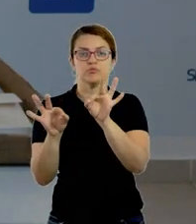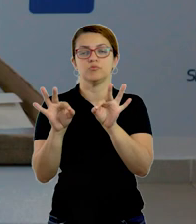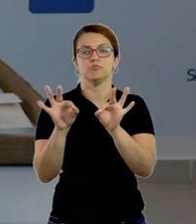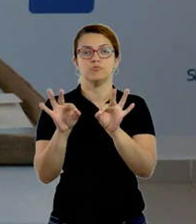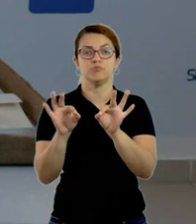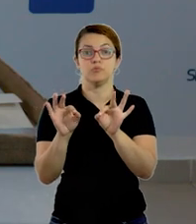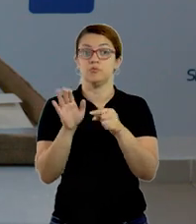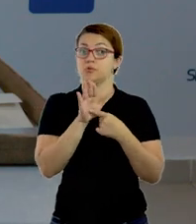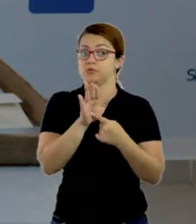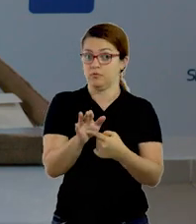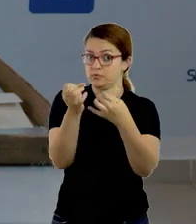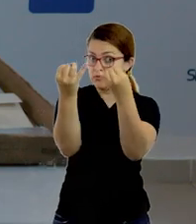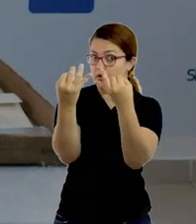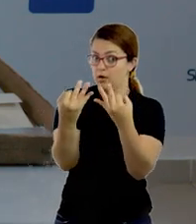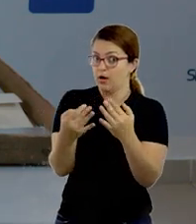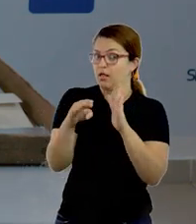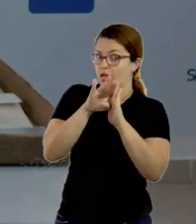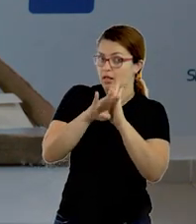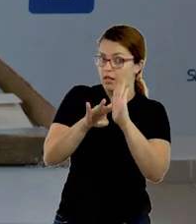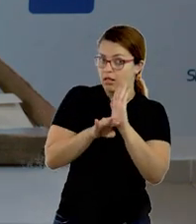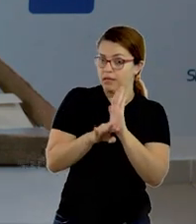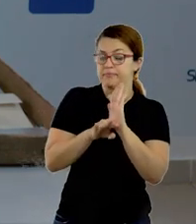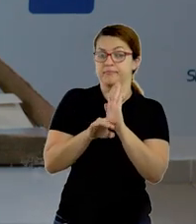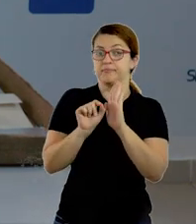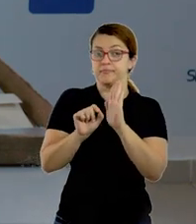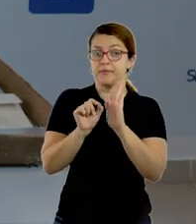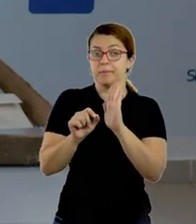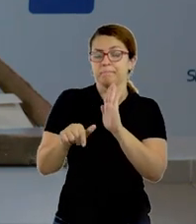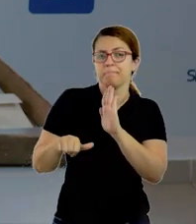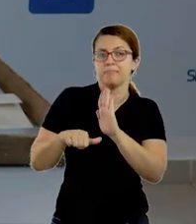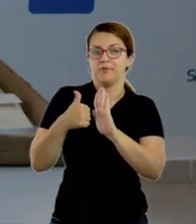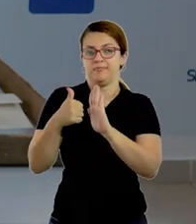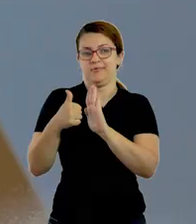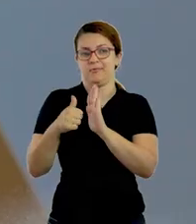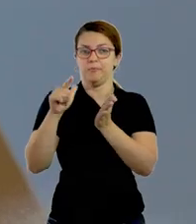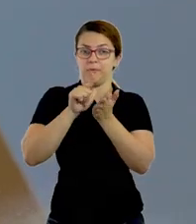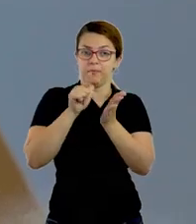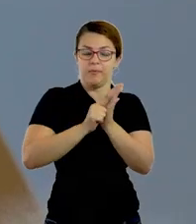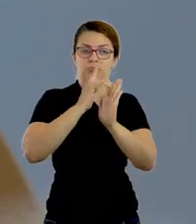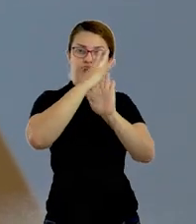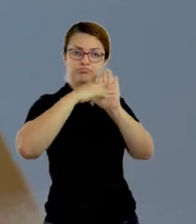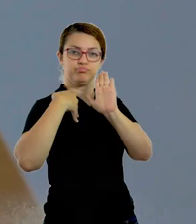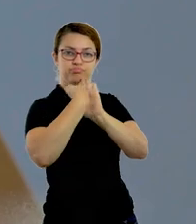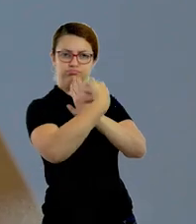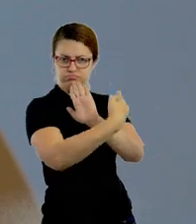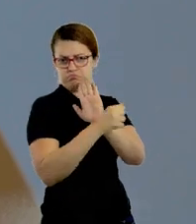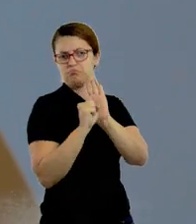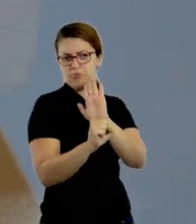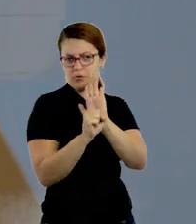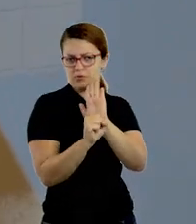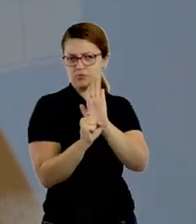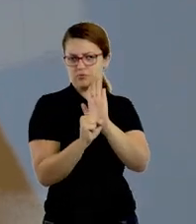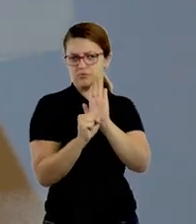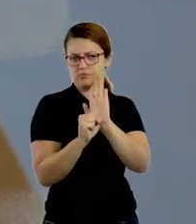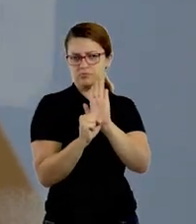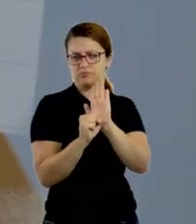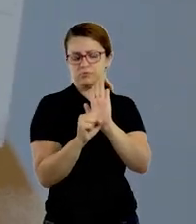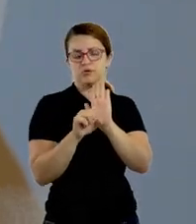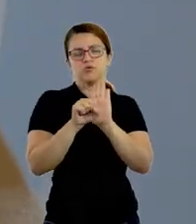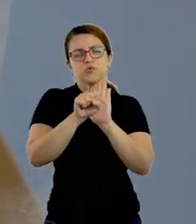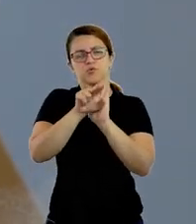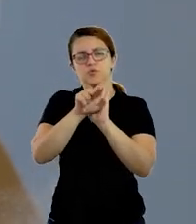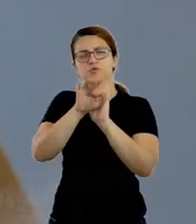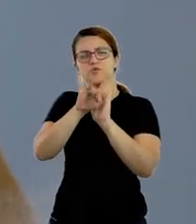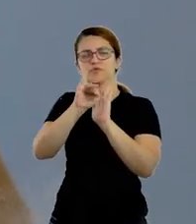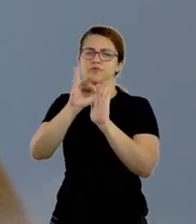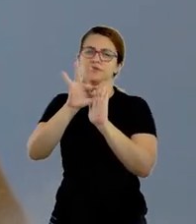a passo para vocês, olha. Vocês vão, a primeira coisa é quadricular um papel, pode ser uma folha de sulfite. Vocês vão